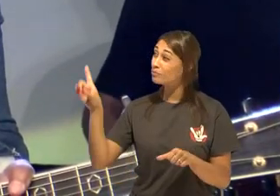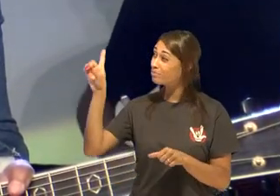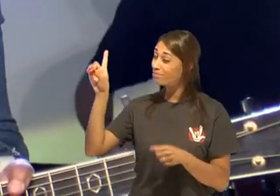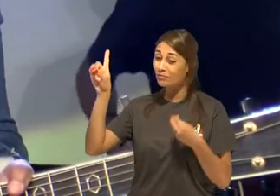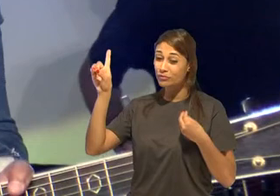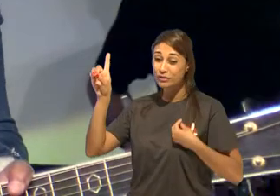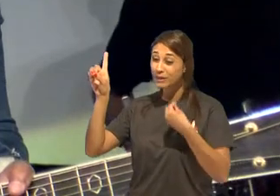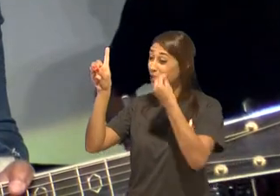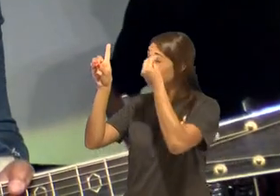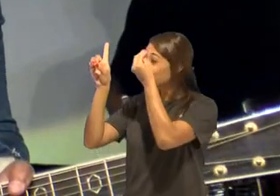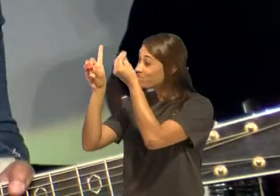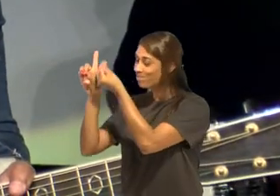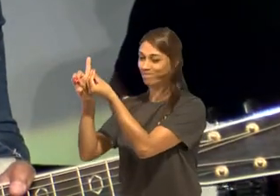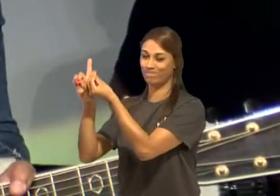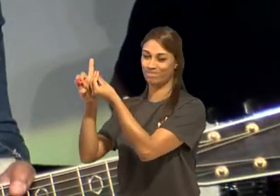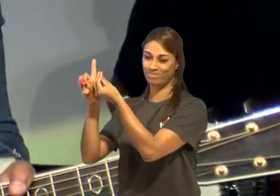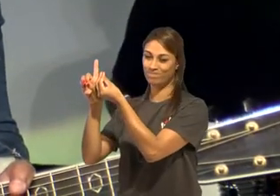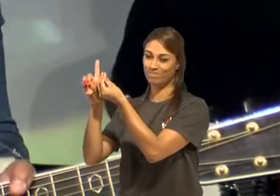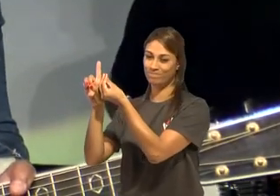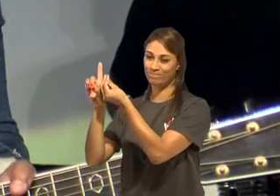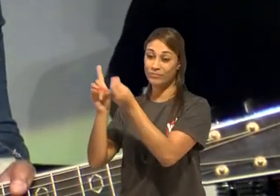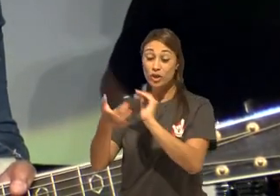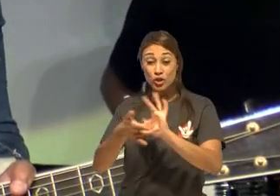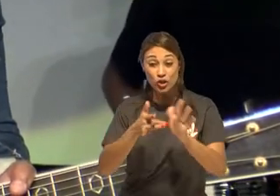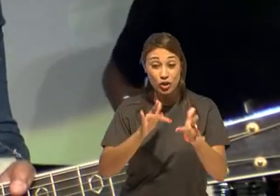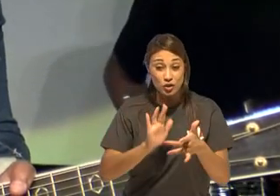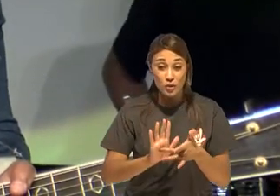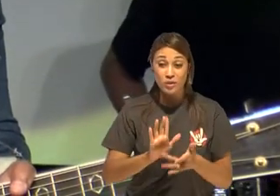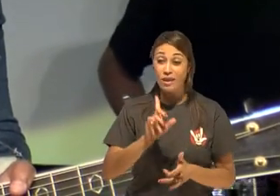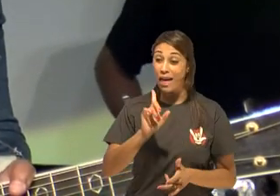Senhor Jesus, tu és o grande eu sou.